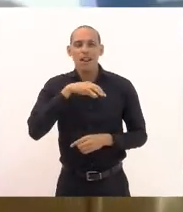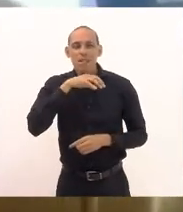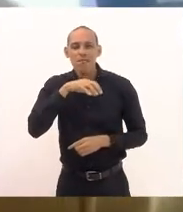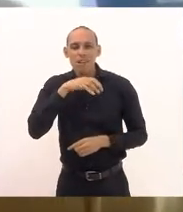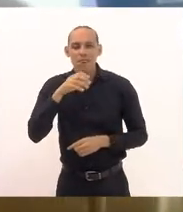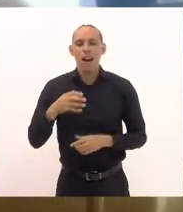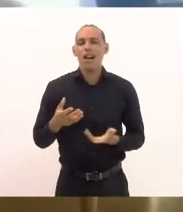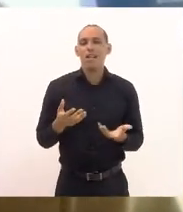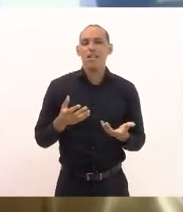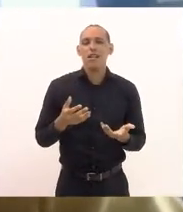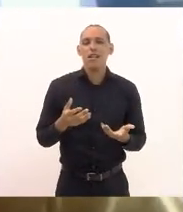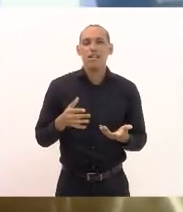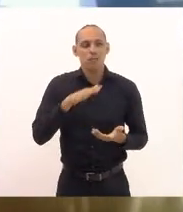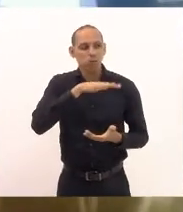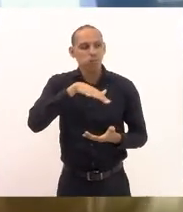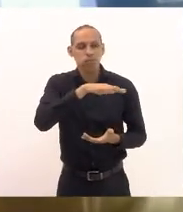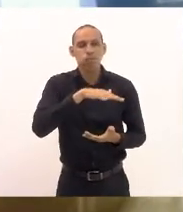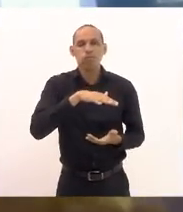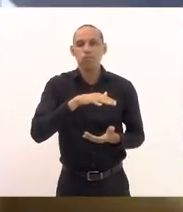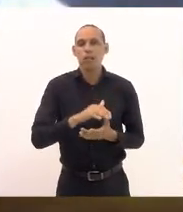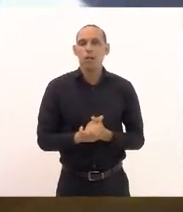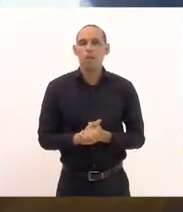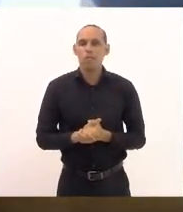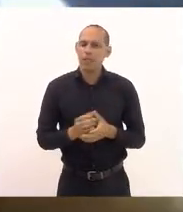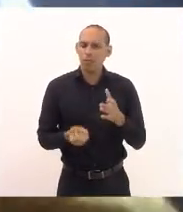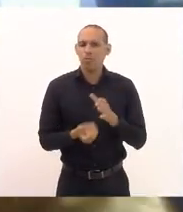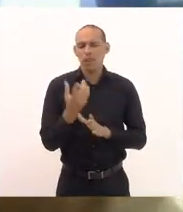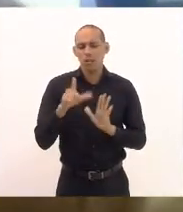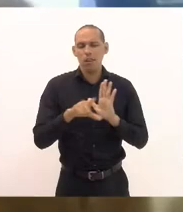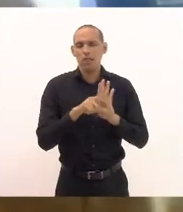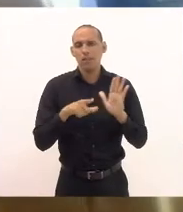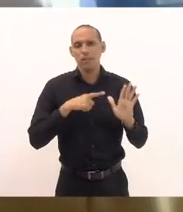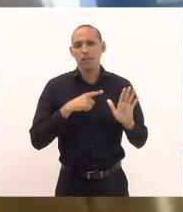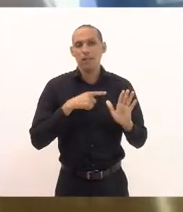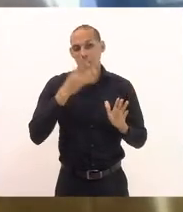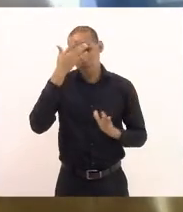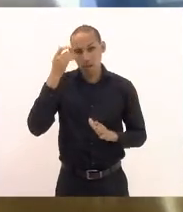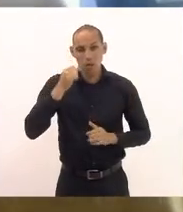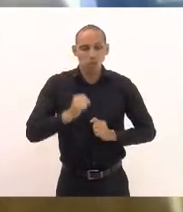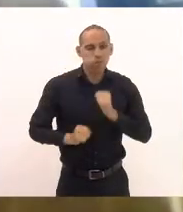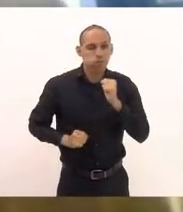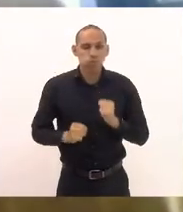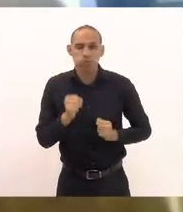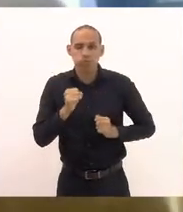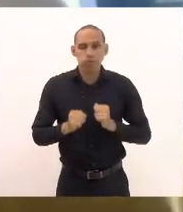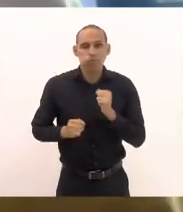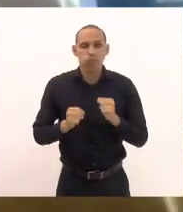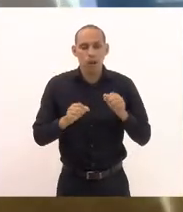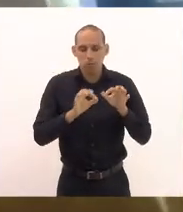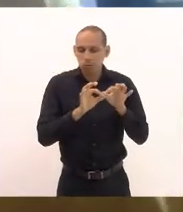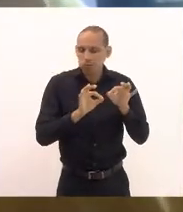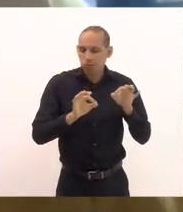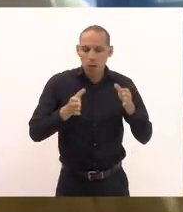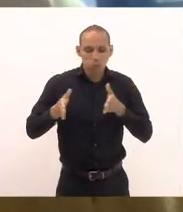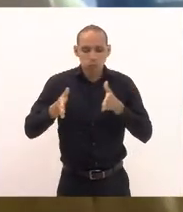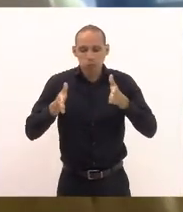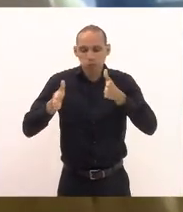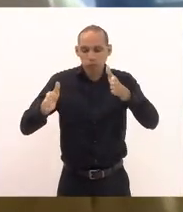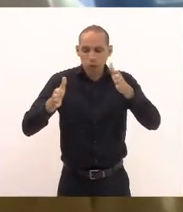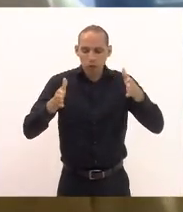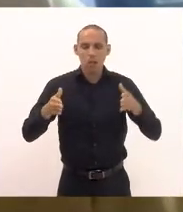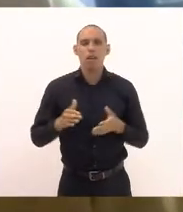É lei, está criado. Ele faz o corredor florestal entre a APA Petrópolis e a